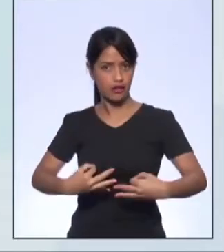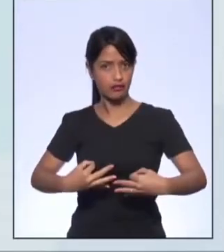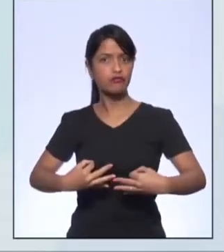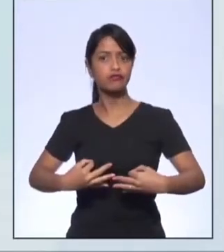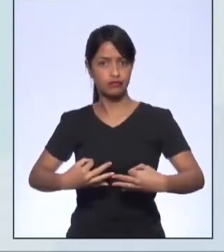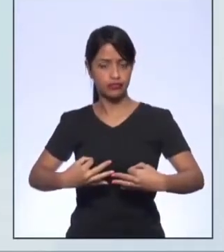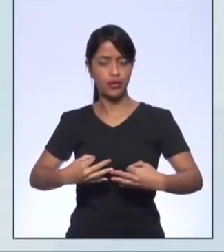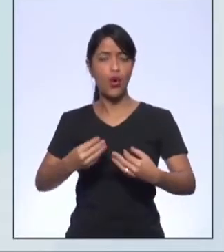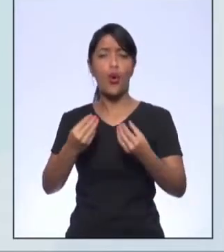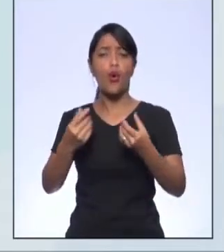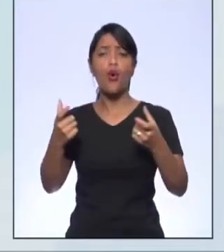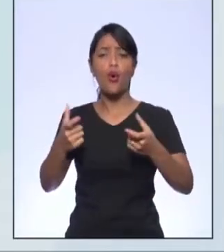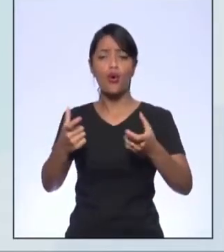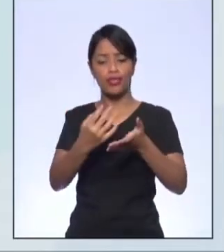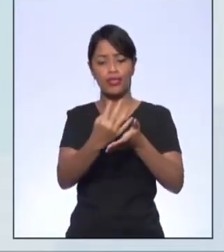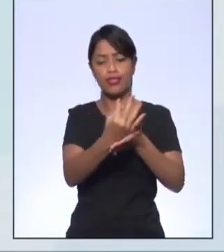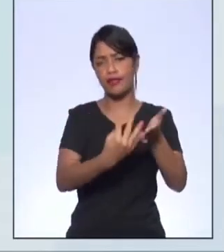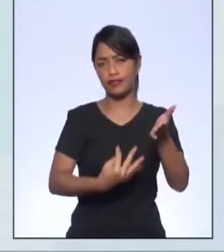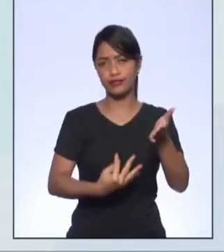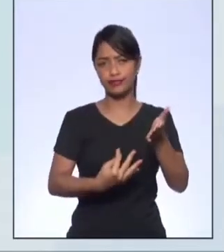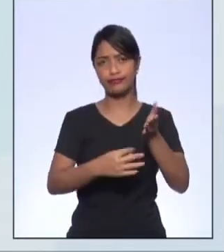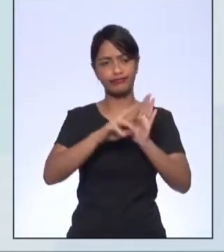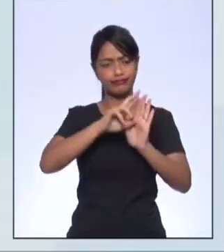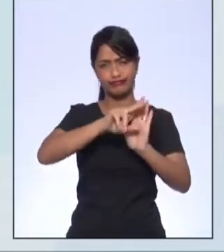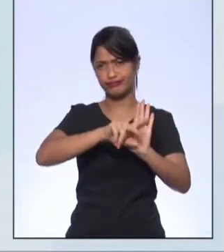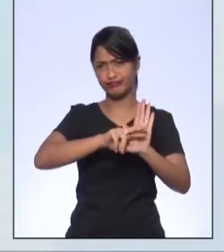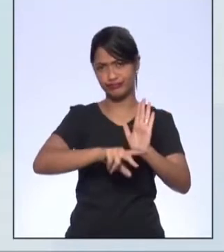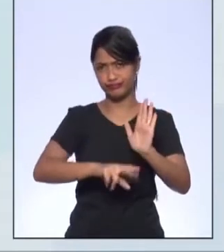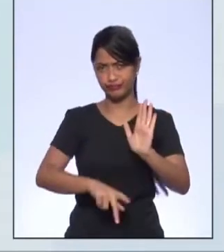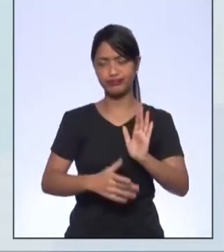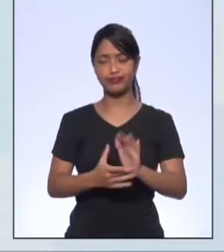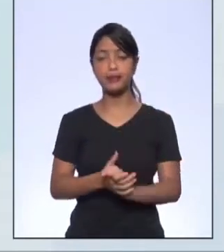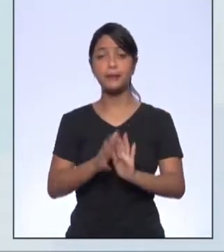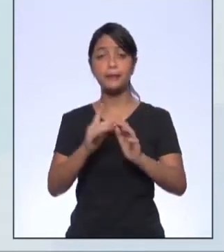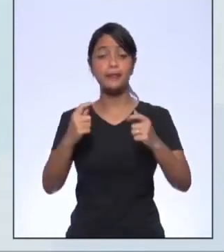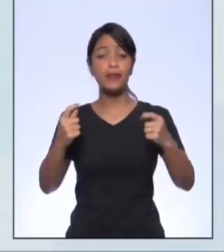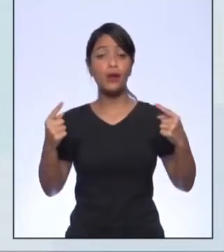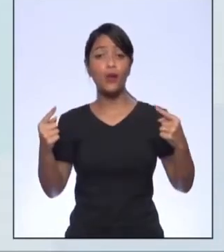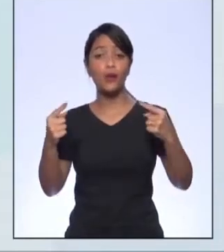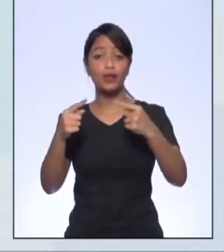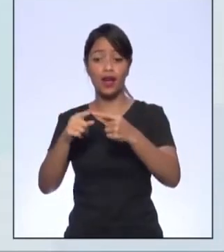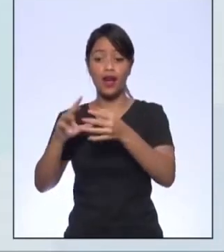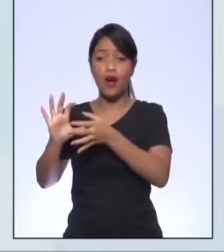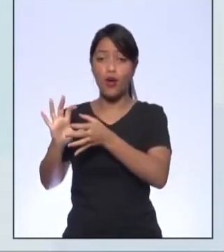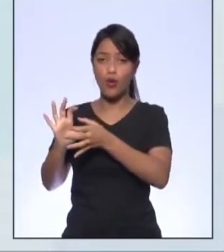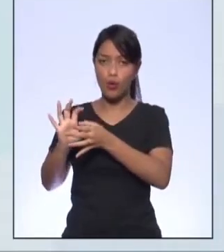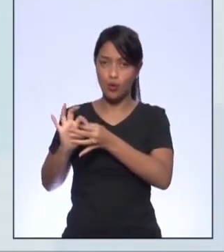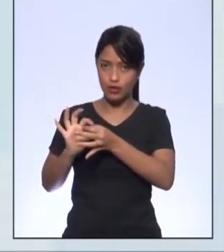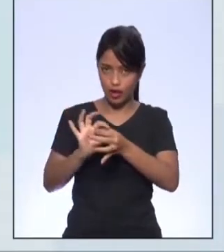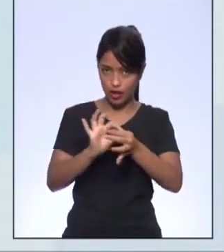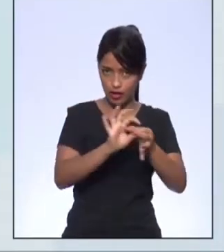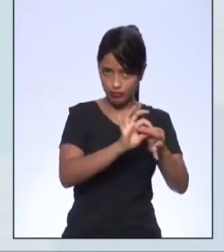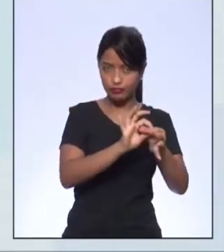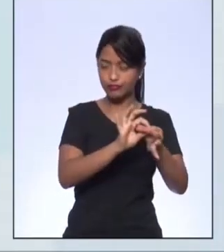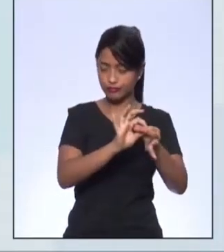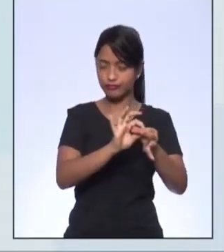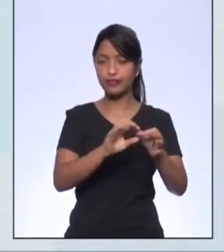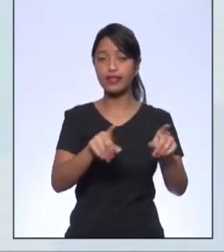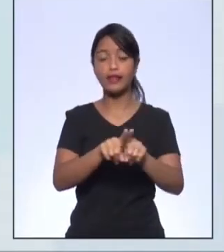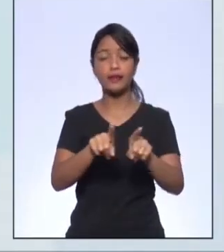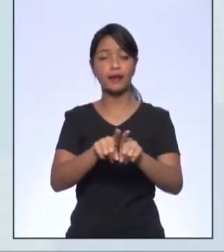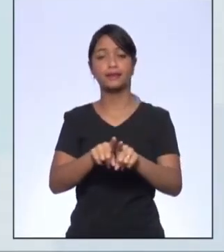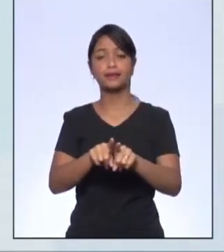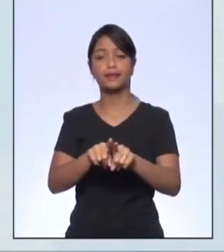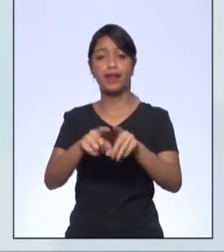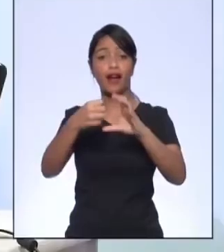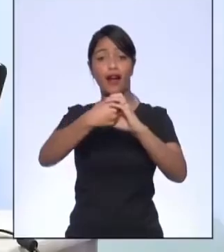em textos de diferentes gêneros, levando em consideração o contexto, a situação de produção e as